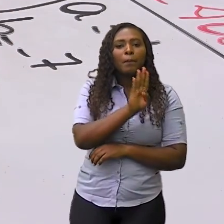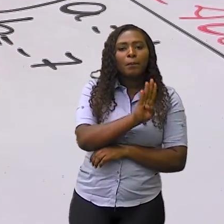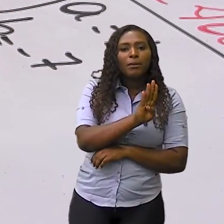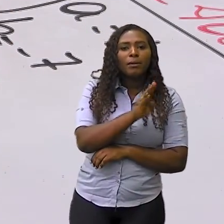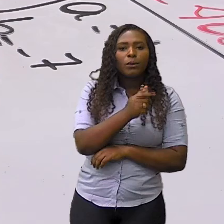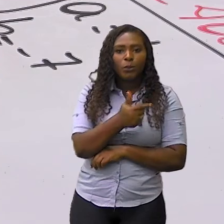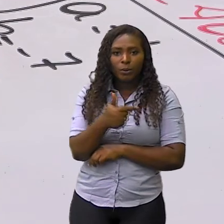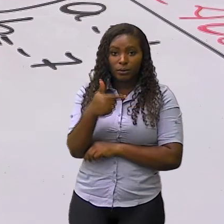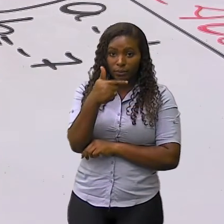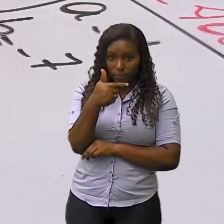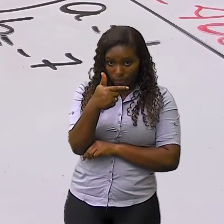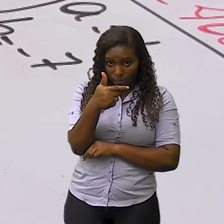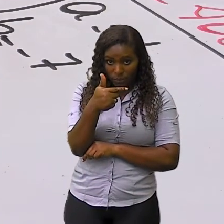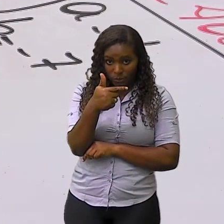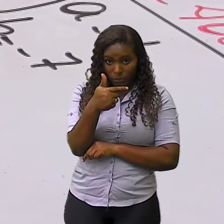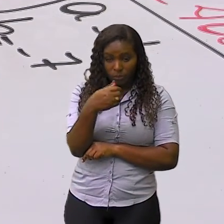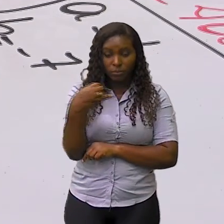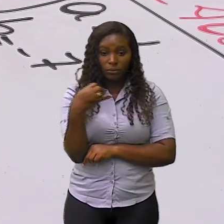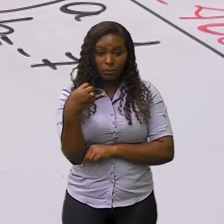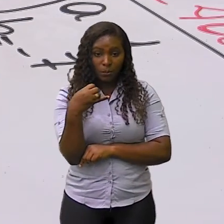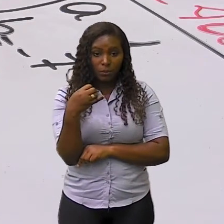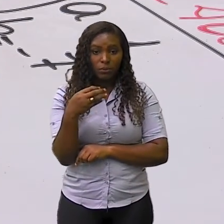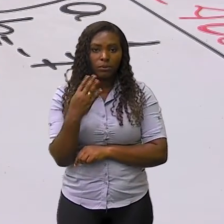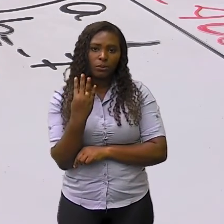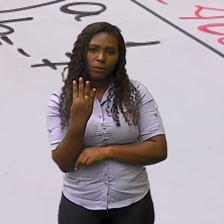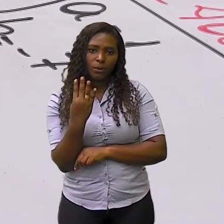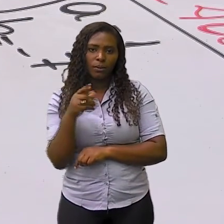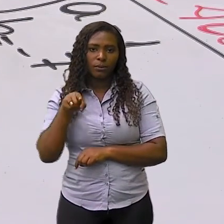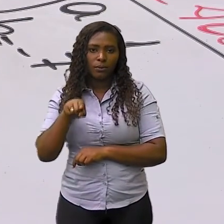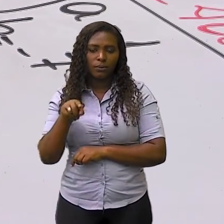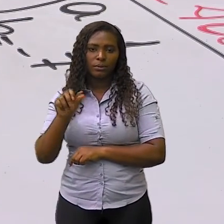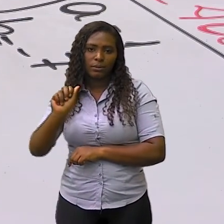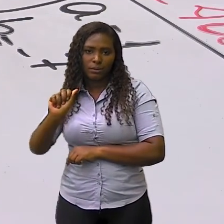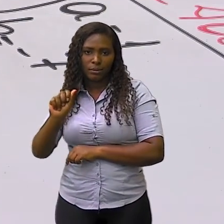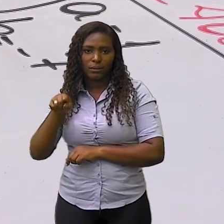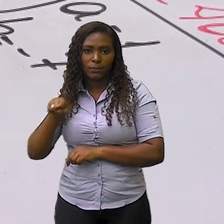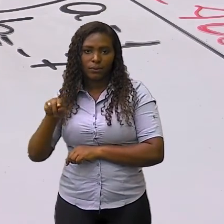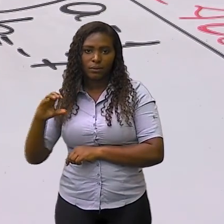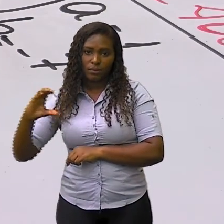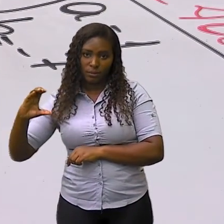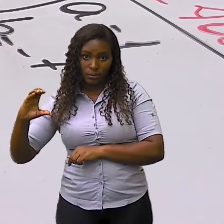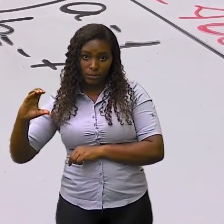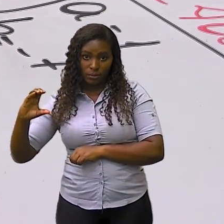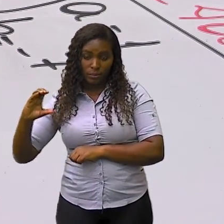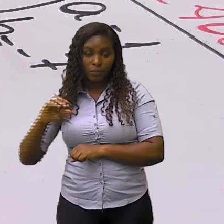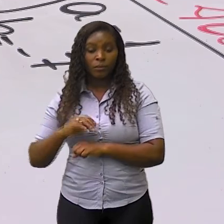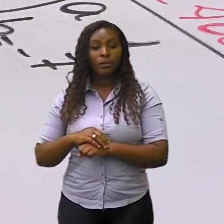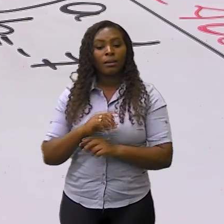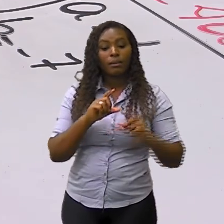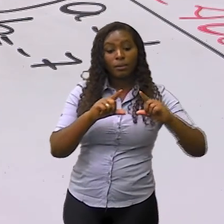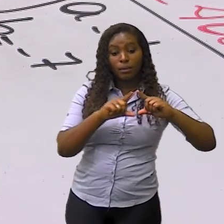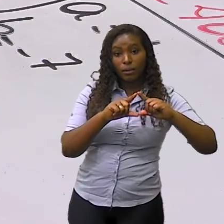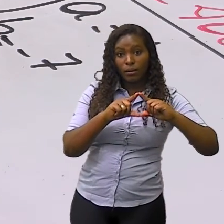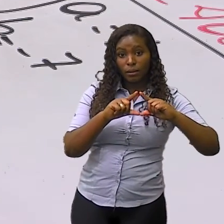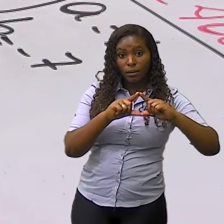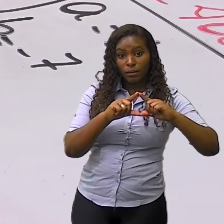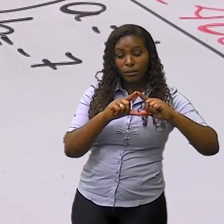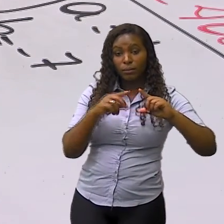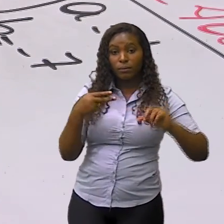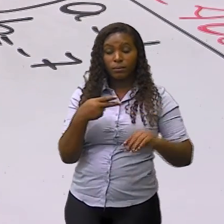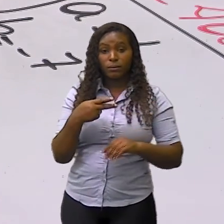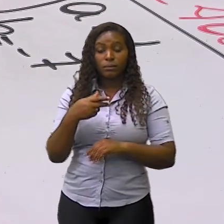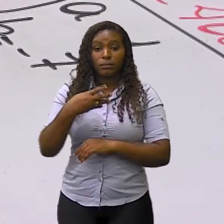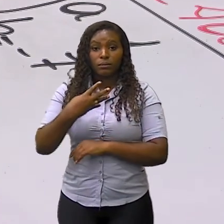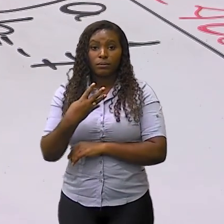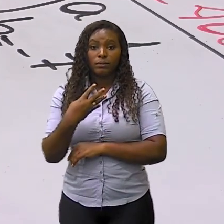Eu totalizei 4 pontos, né? Que eu peguei 2 exercícios na aula anterior e agora eu fechei com mais